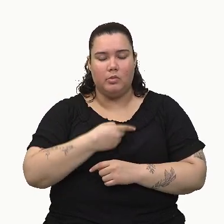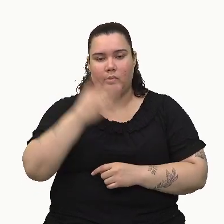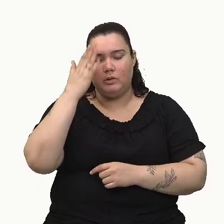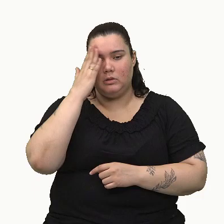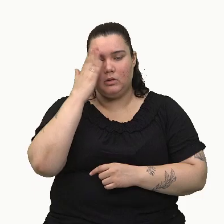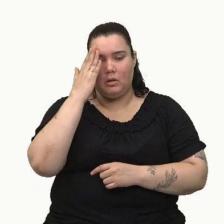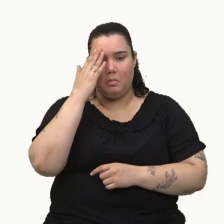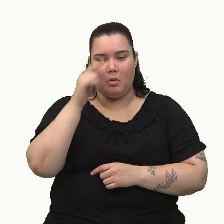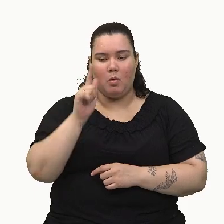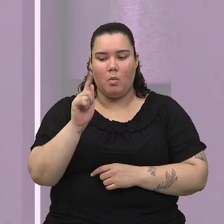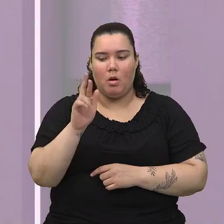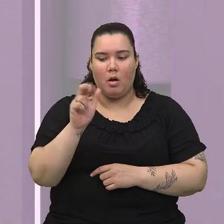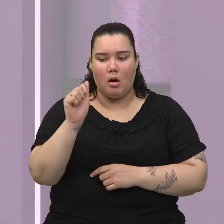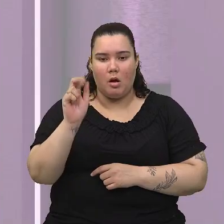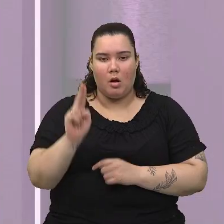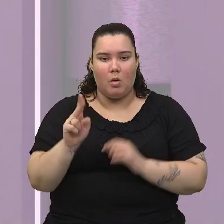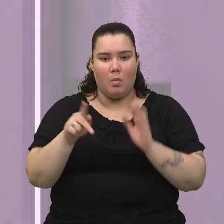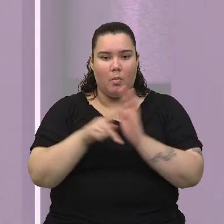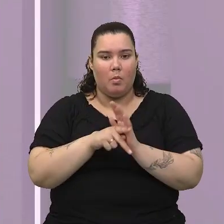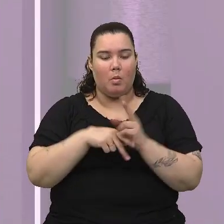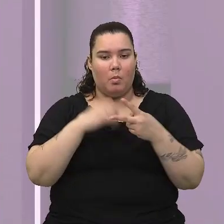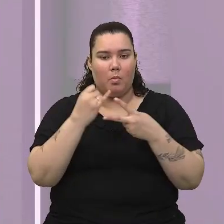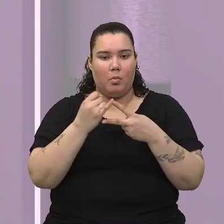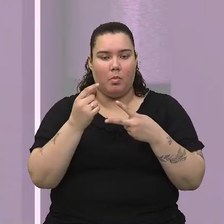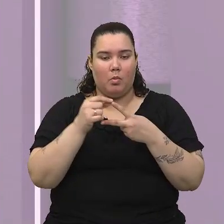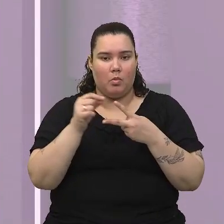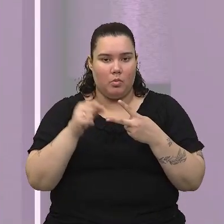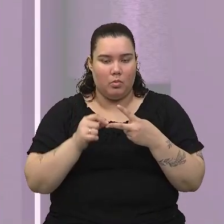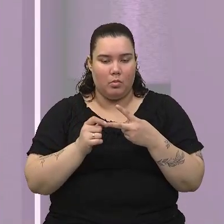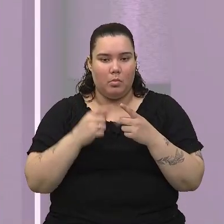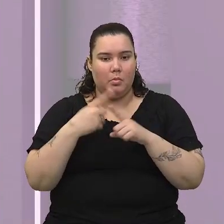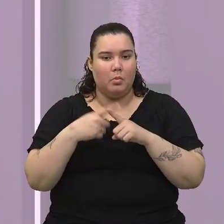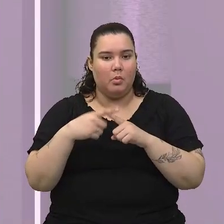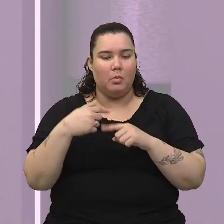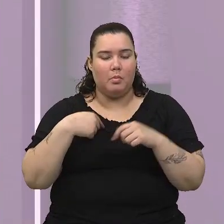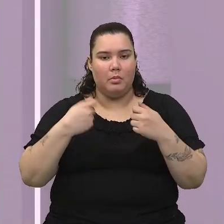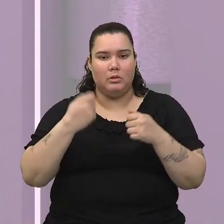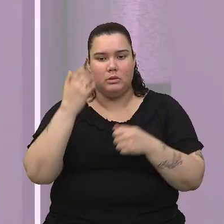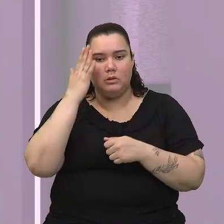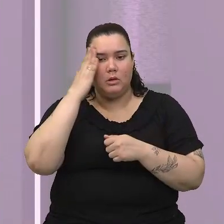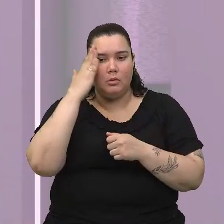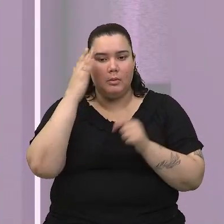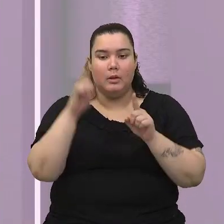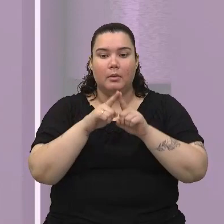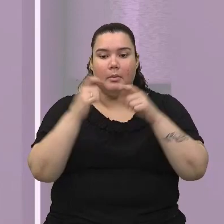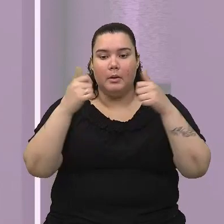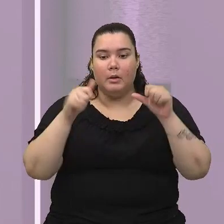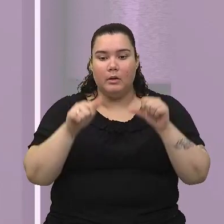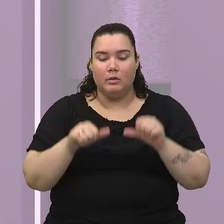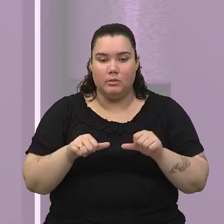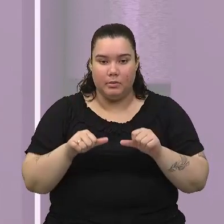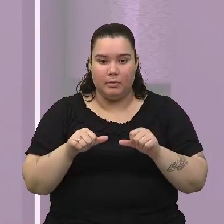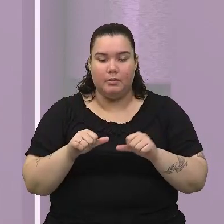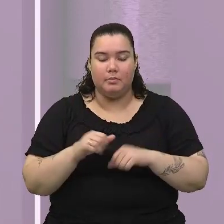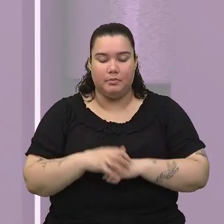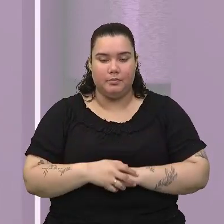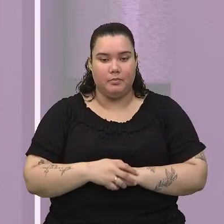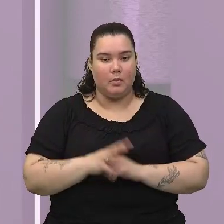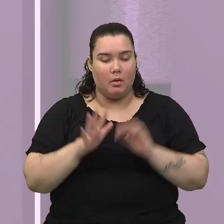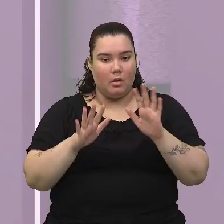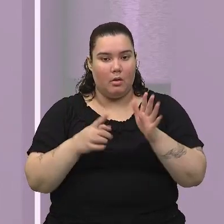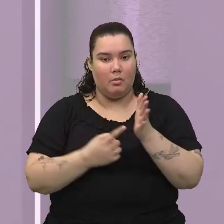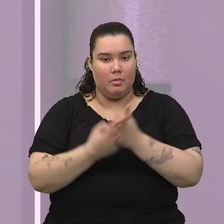quer dizer? Por que eu tenho que saber e analisar e verificar o grau de um polinômio? Primeiro, porque o grau